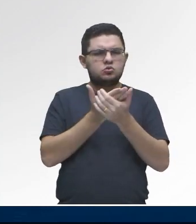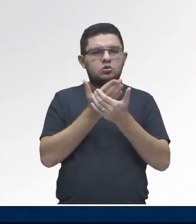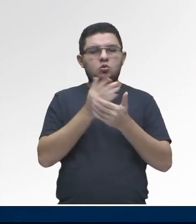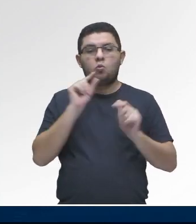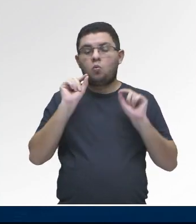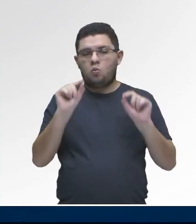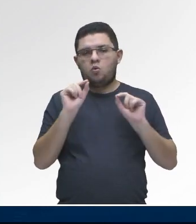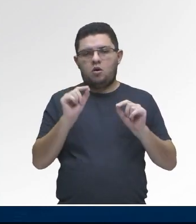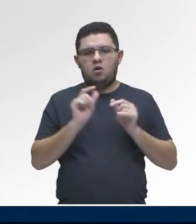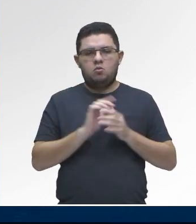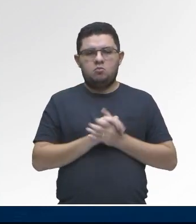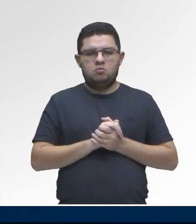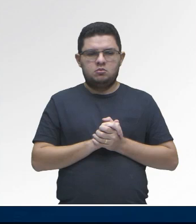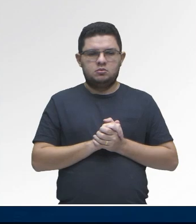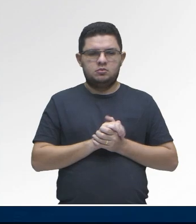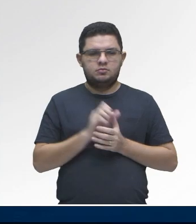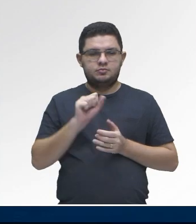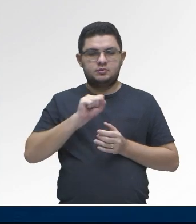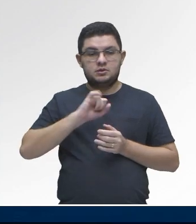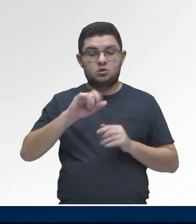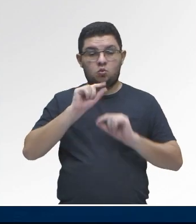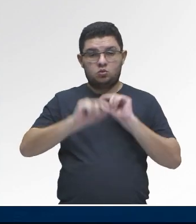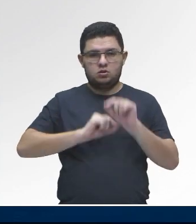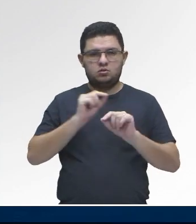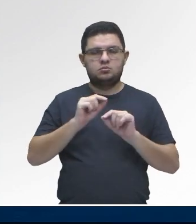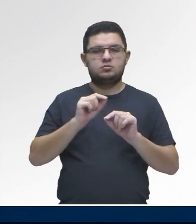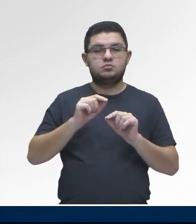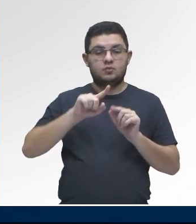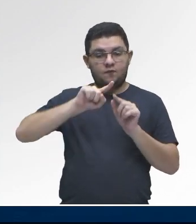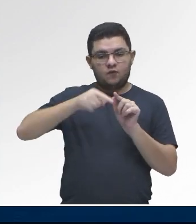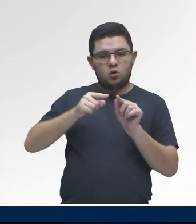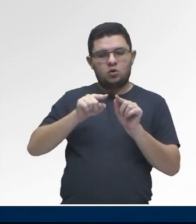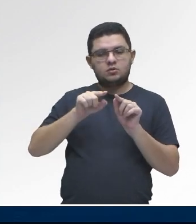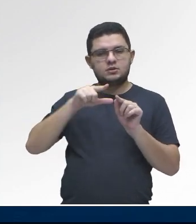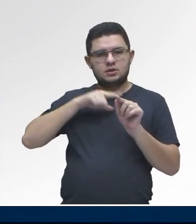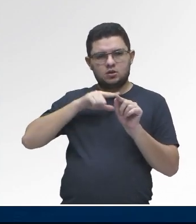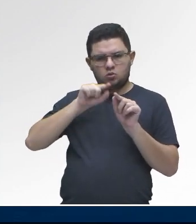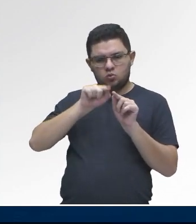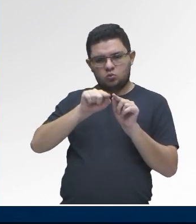anteriores, se eu tenho duas casas decimais,